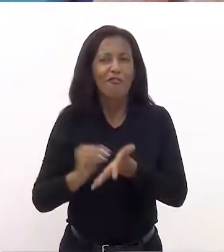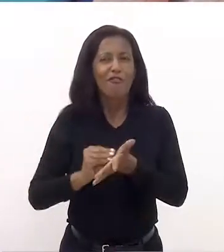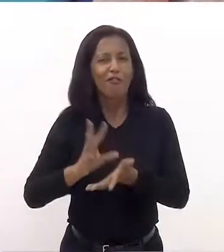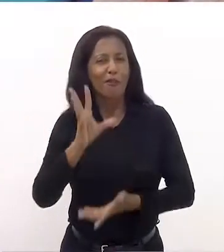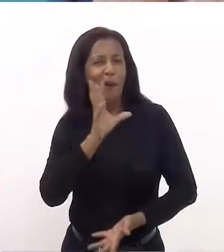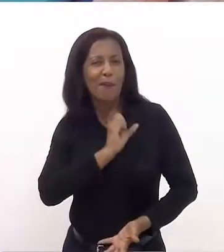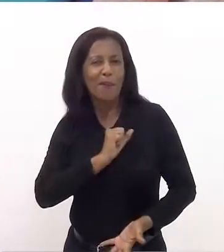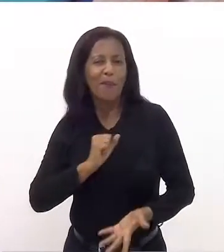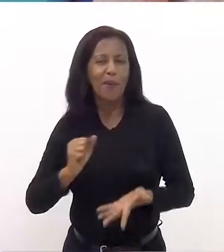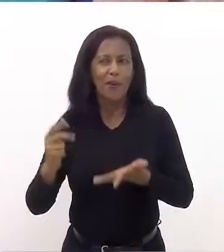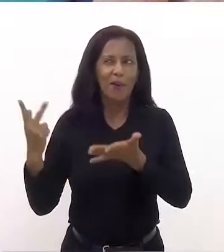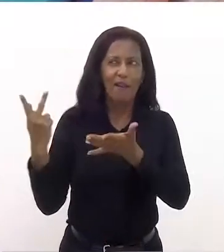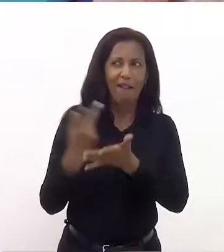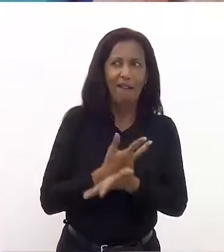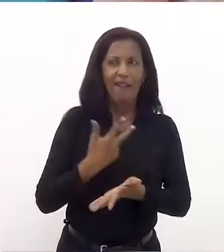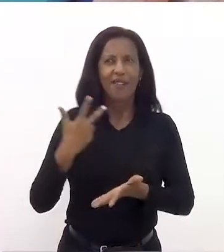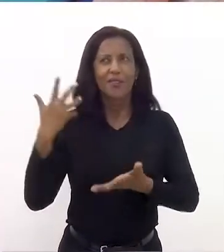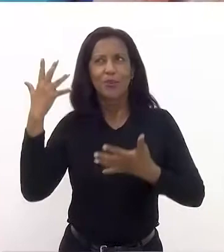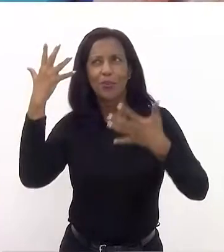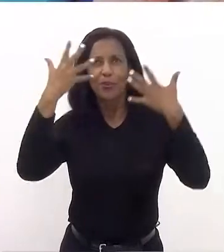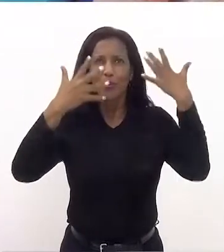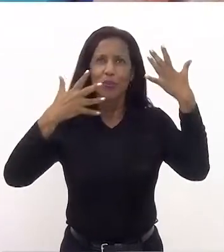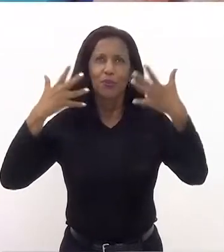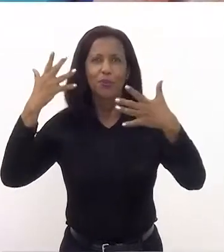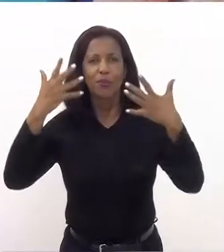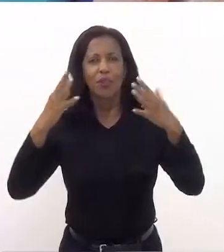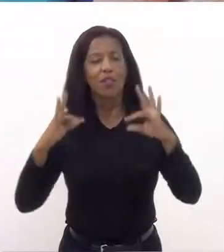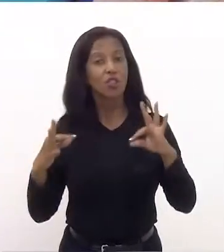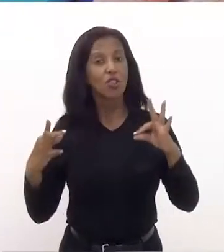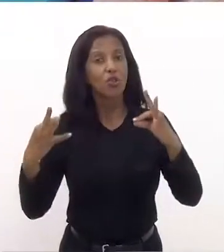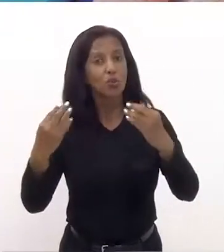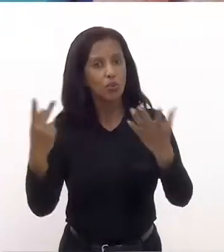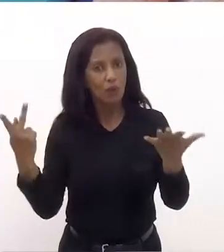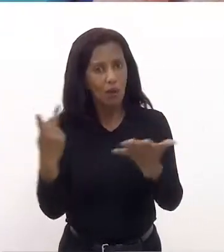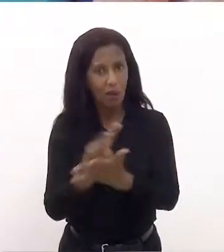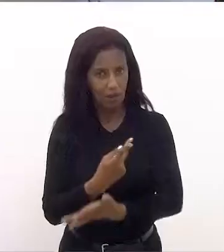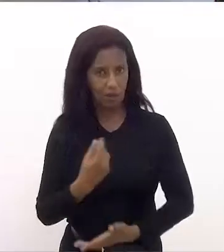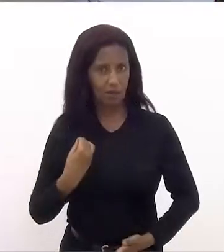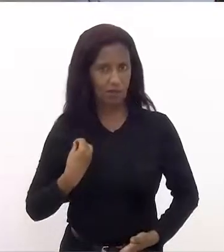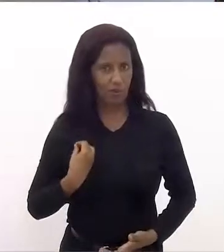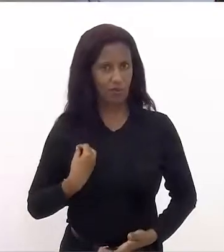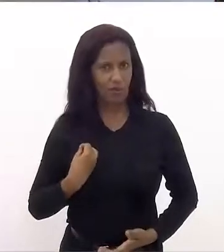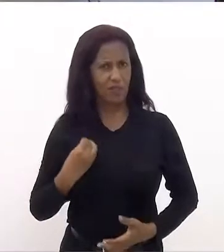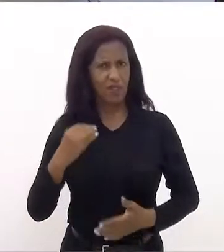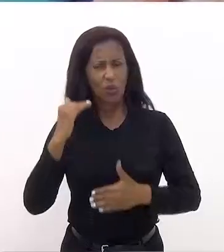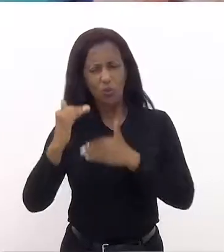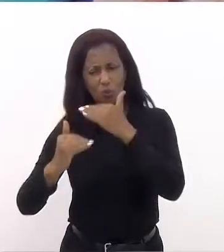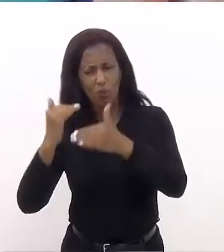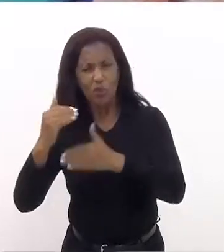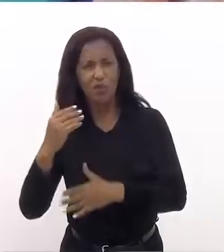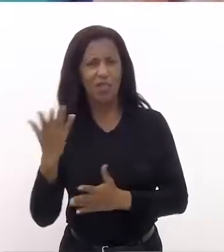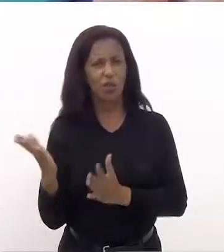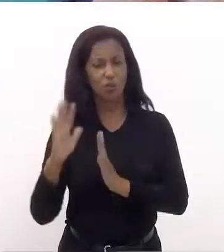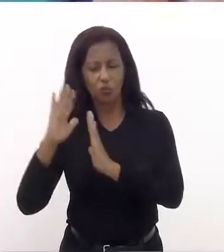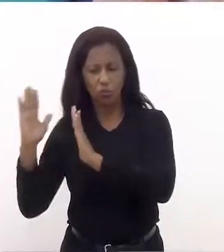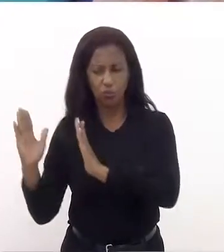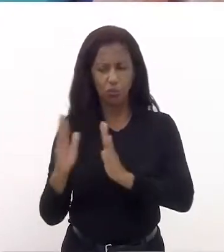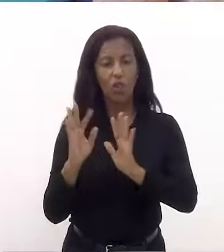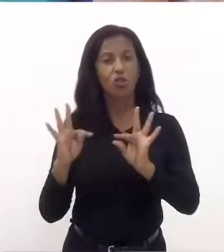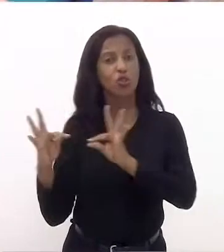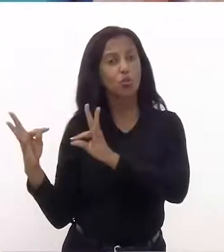desilusão amorosa que você teve, disso tudo, exatamente, desse processo aí que a gente está